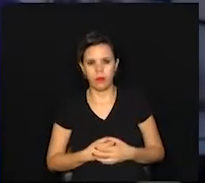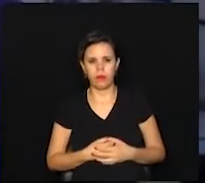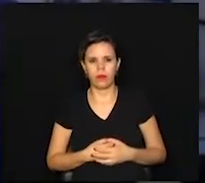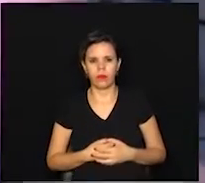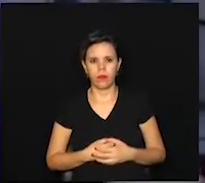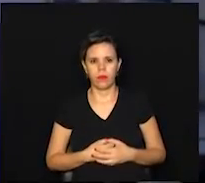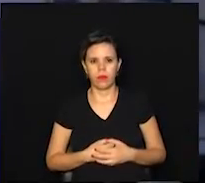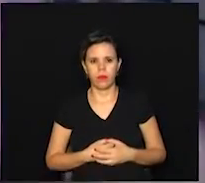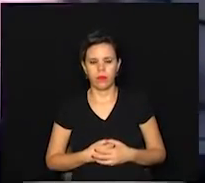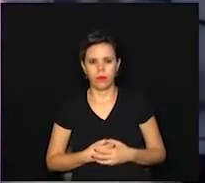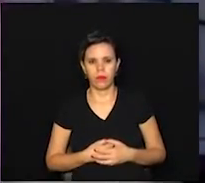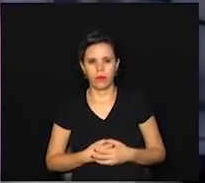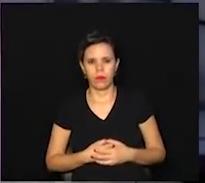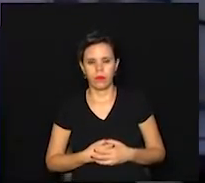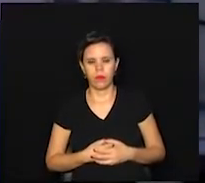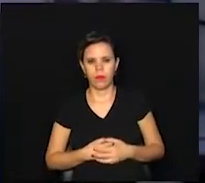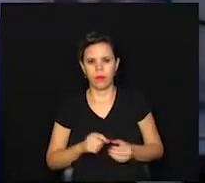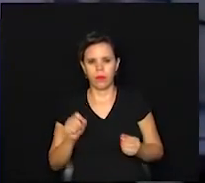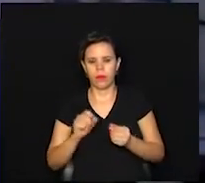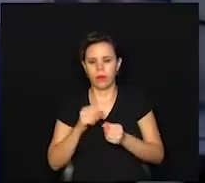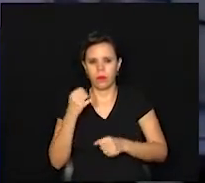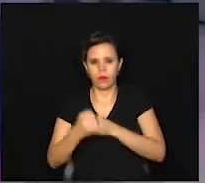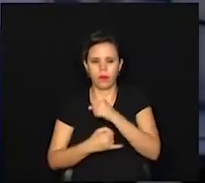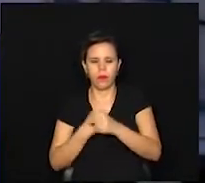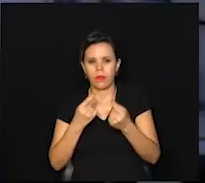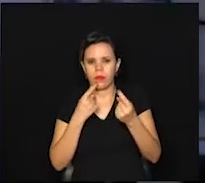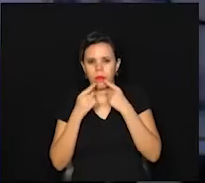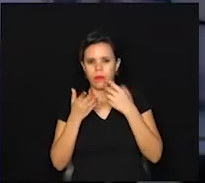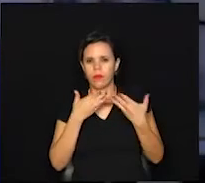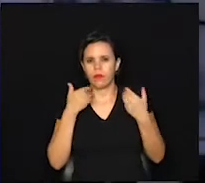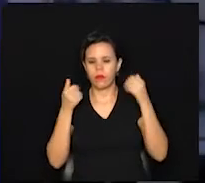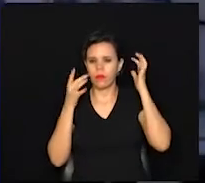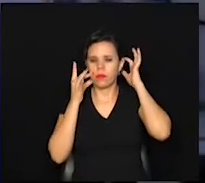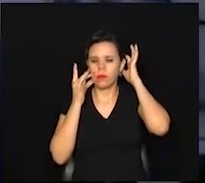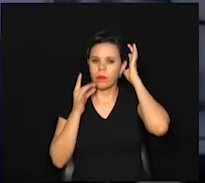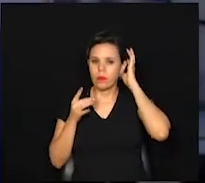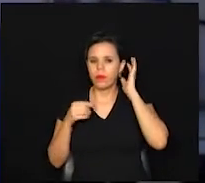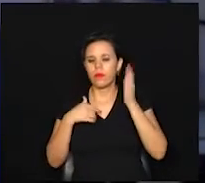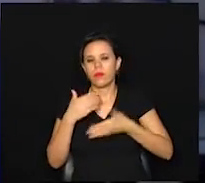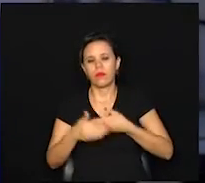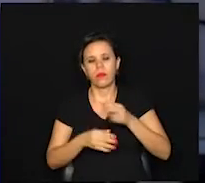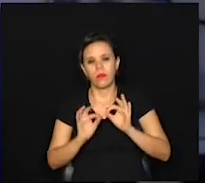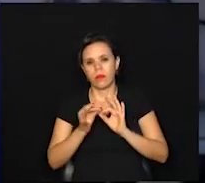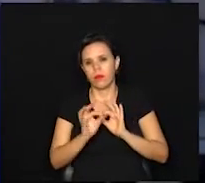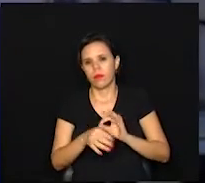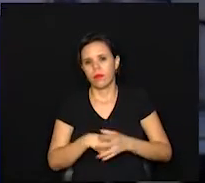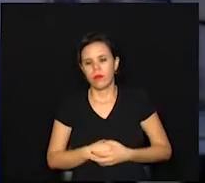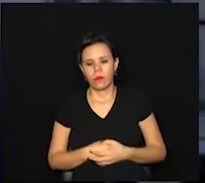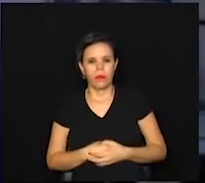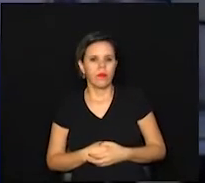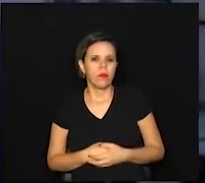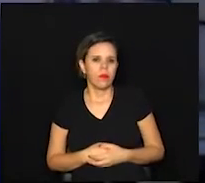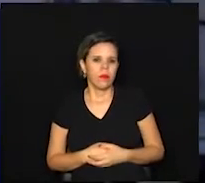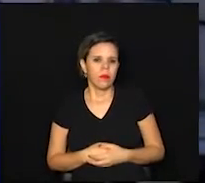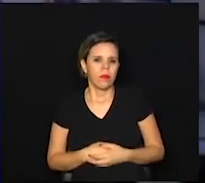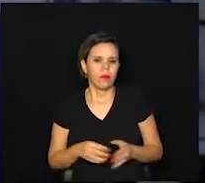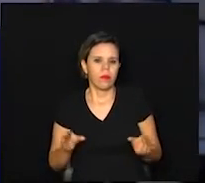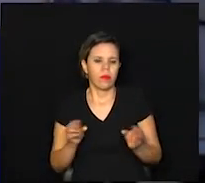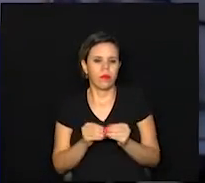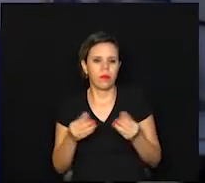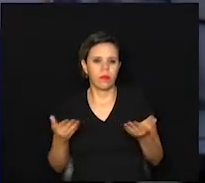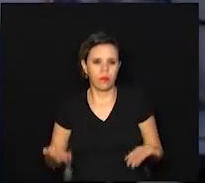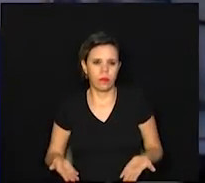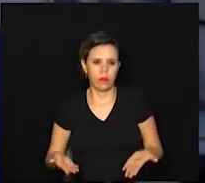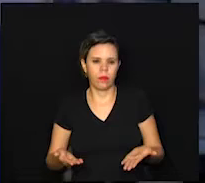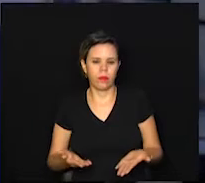Fazer, né, online, depois quando melhorar, vieram discutir. Esse é um processo longo, né? Enfim, essa é